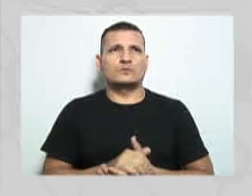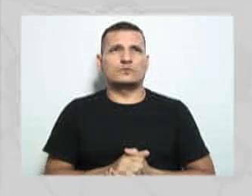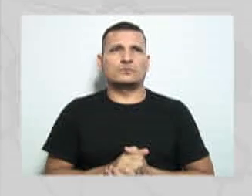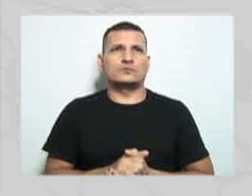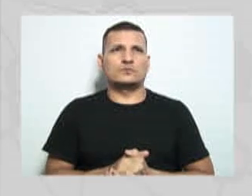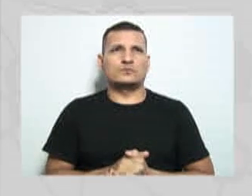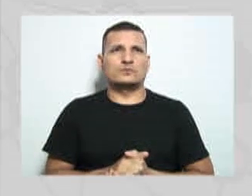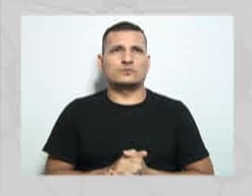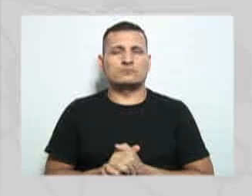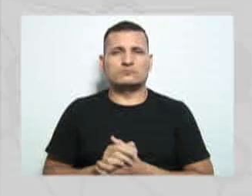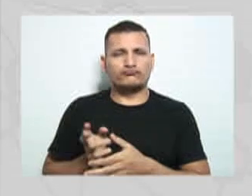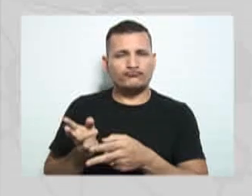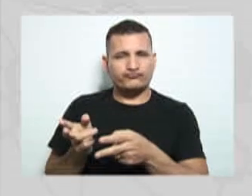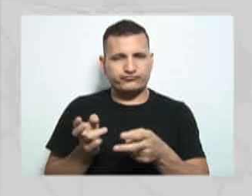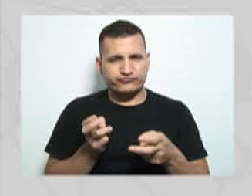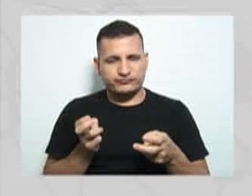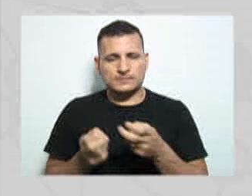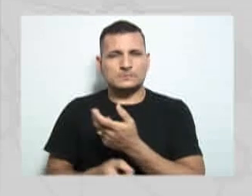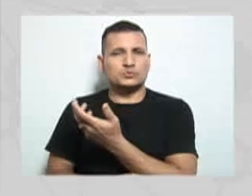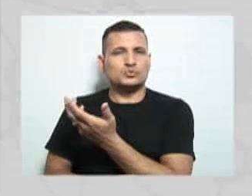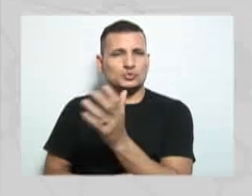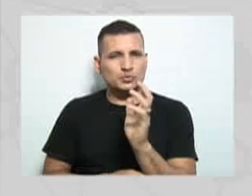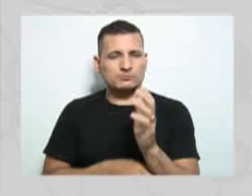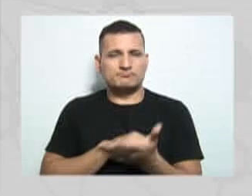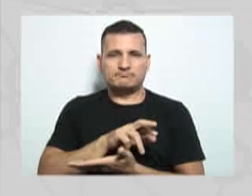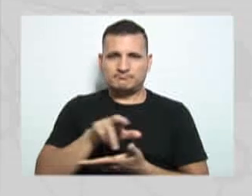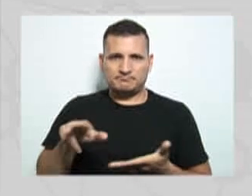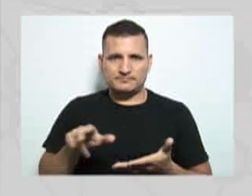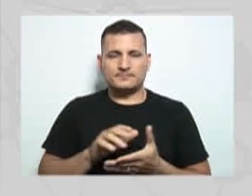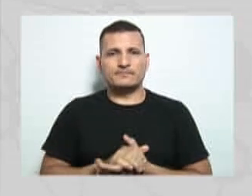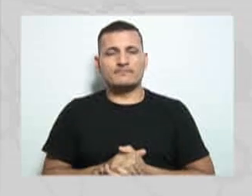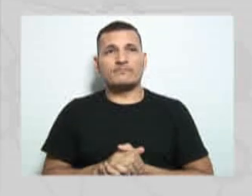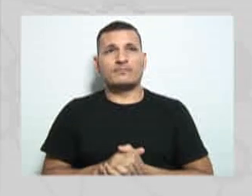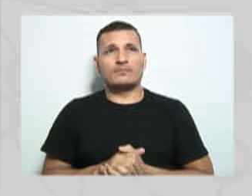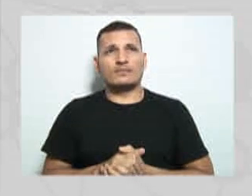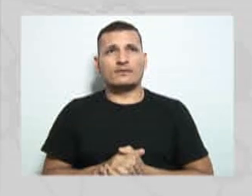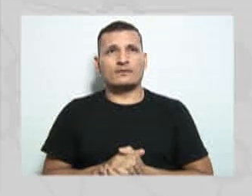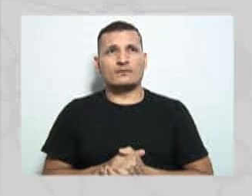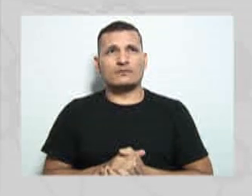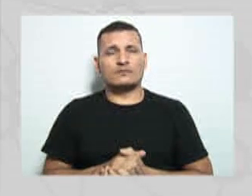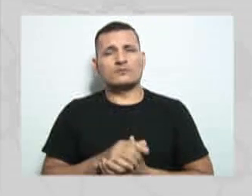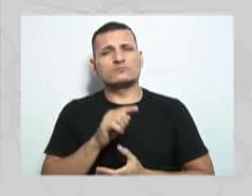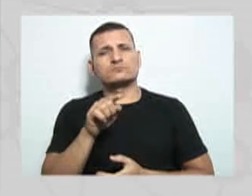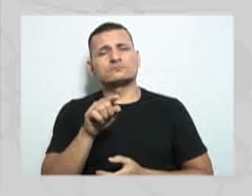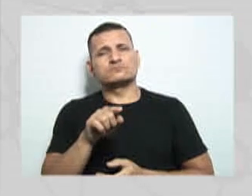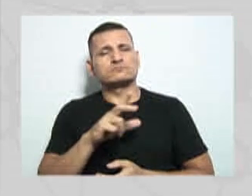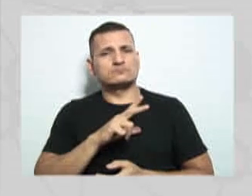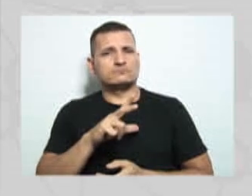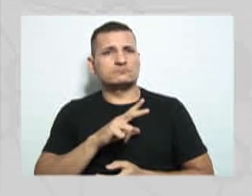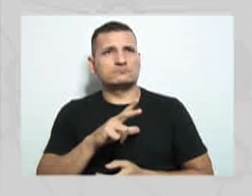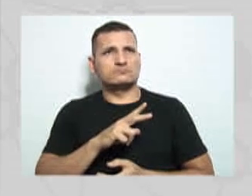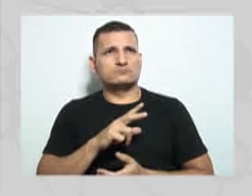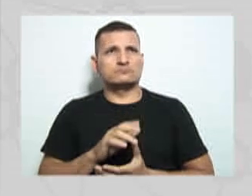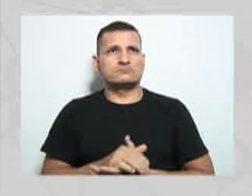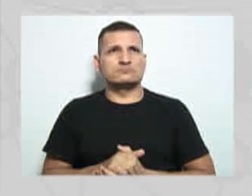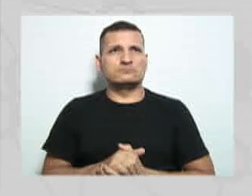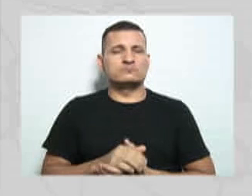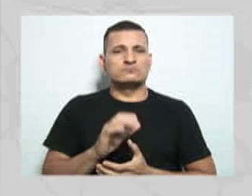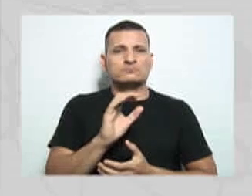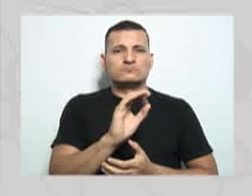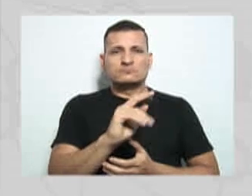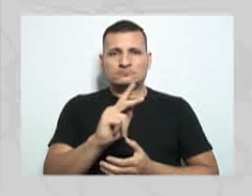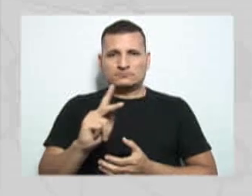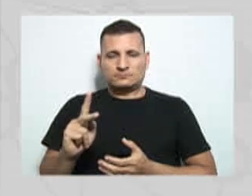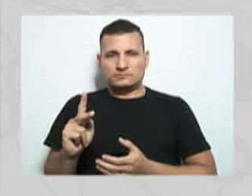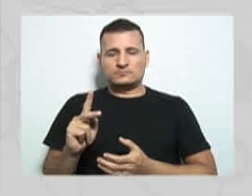E extrativistas vegetais, ou seja, nas saídas, essa aqui é uma particularidade, ou seja, são nas cooperativas singulares